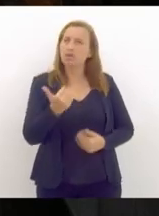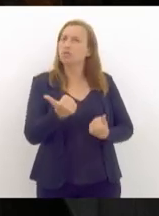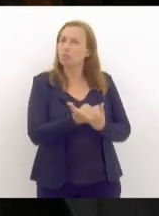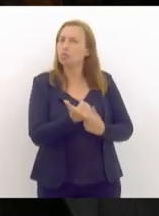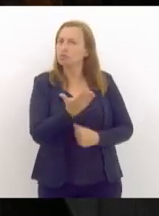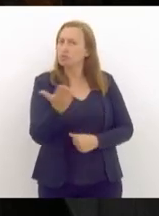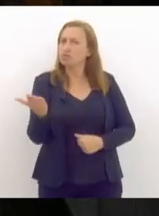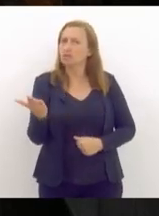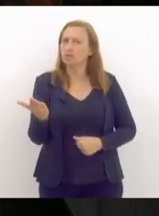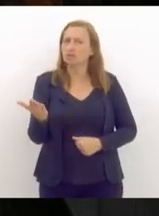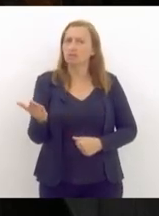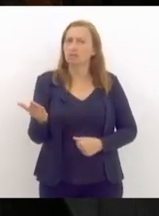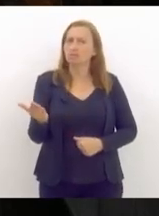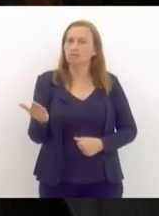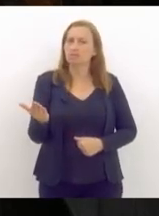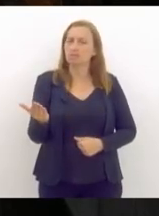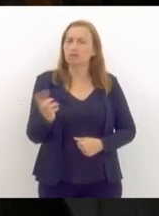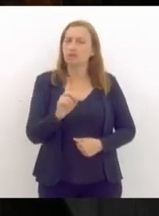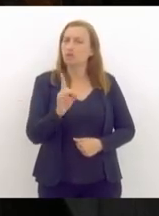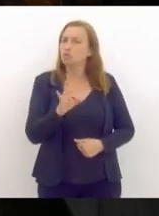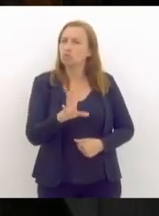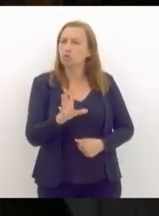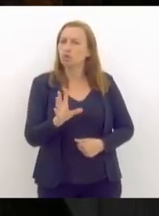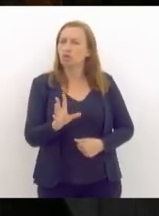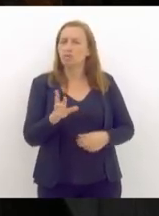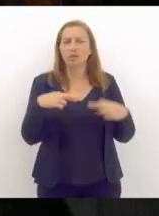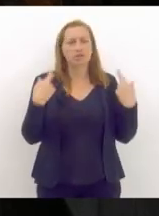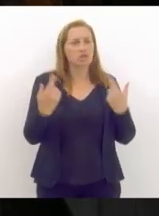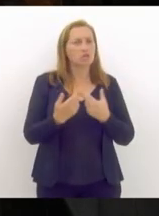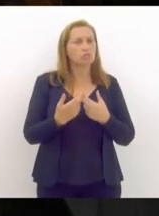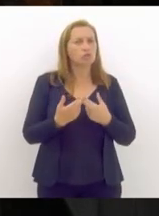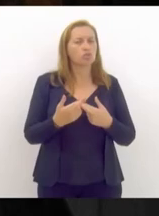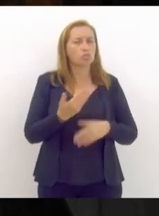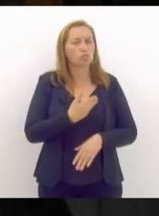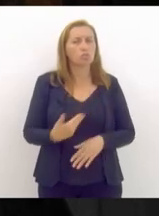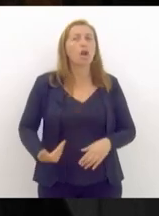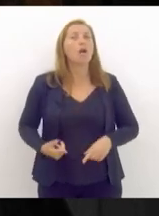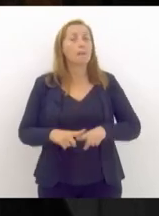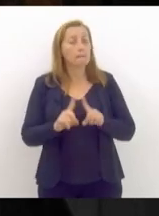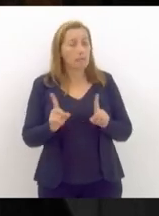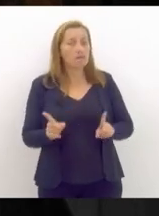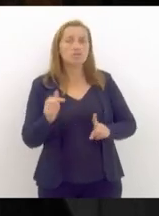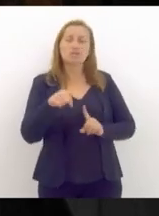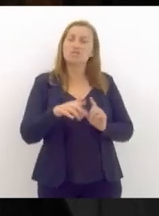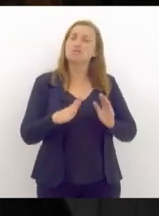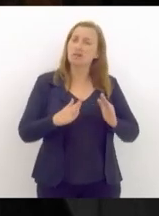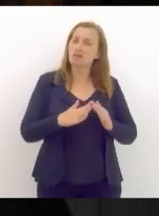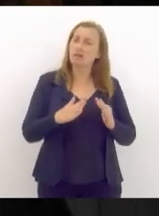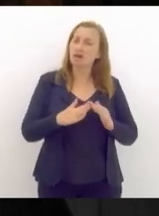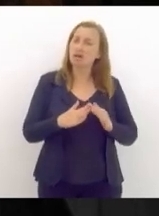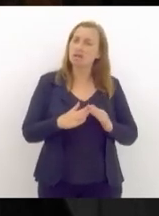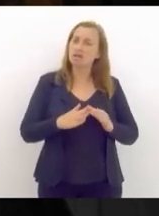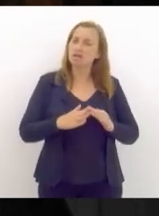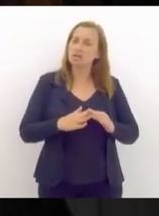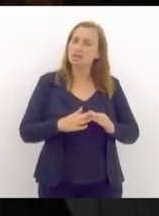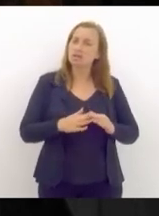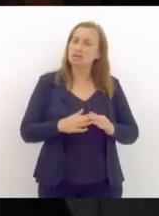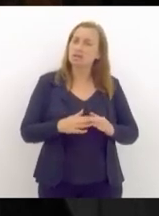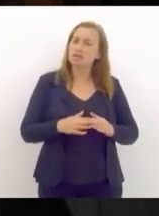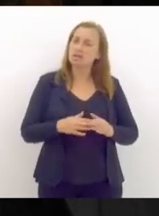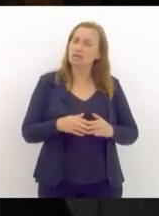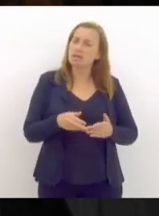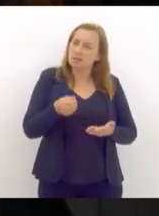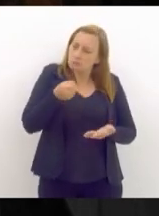de vocês, não só para essa audiência pública, mas que essa casa seja dura contra